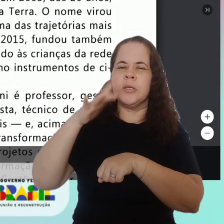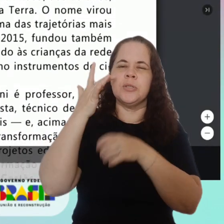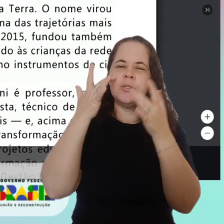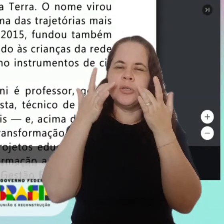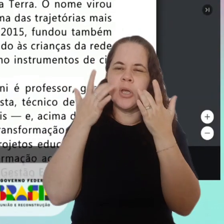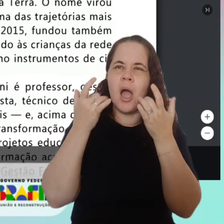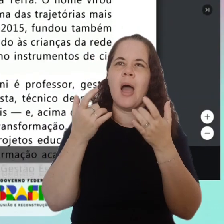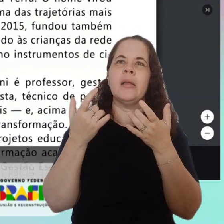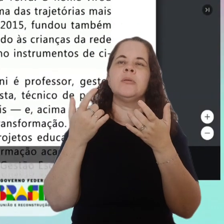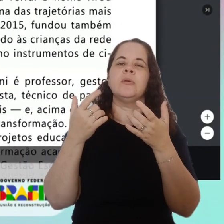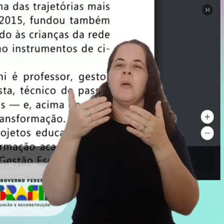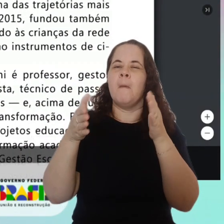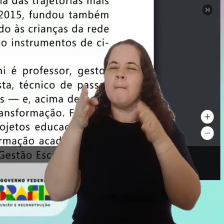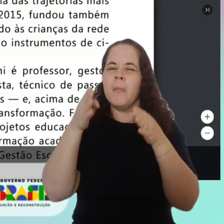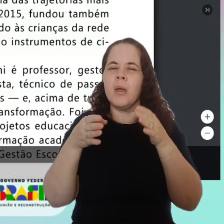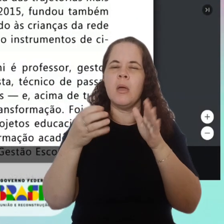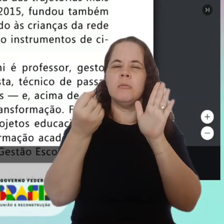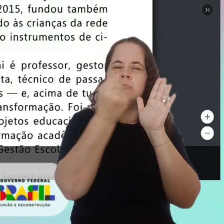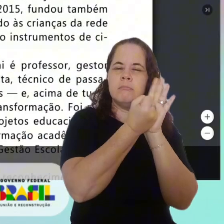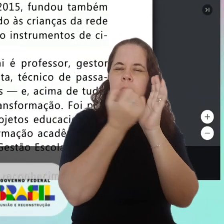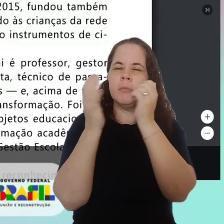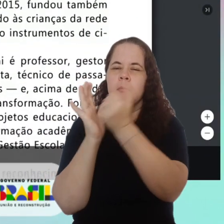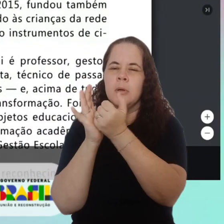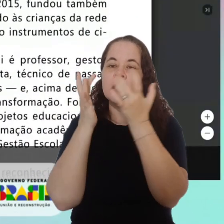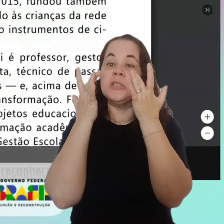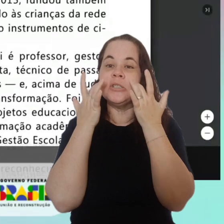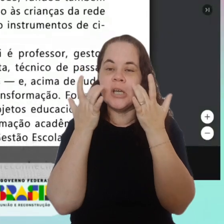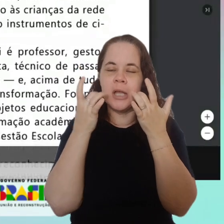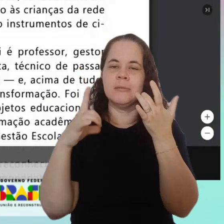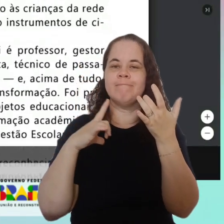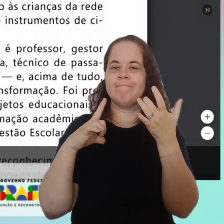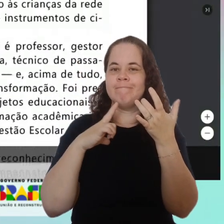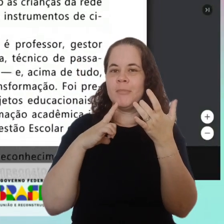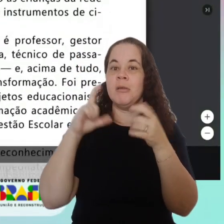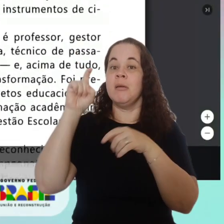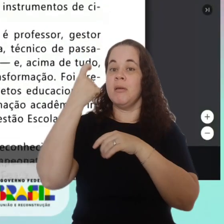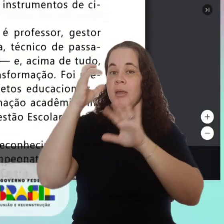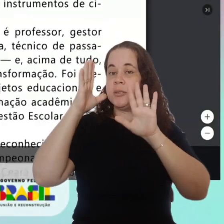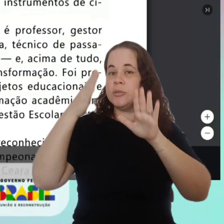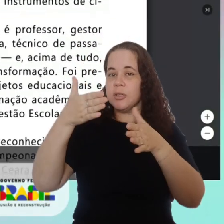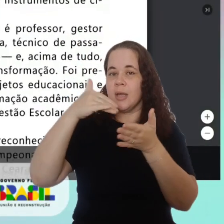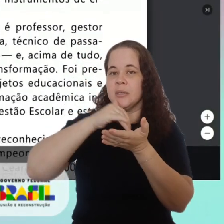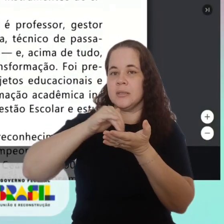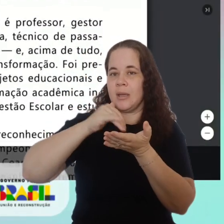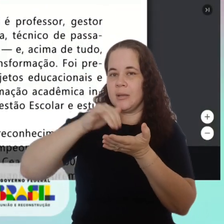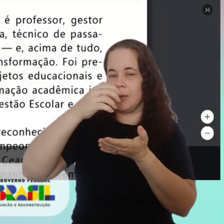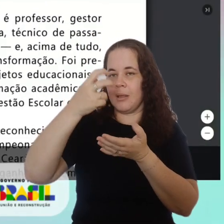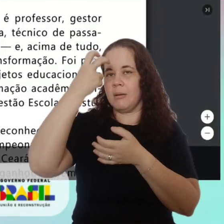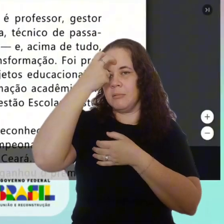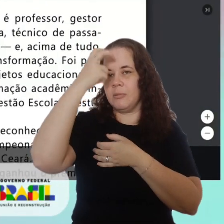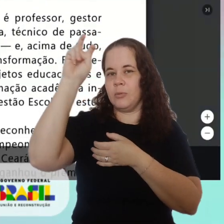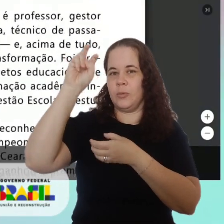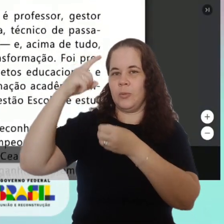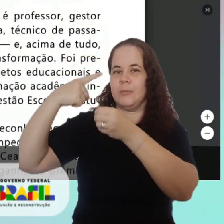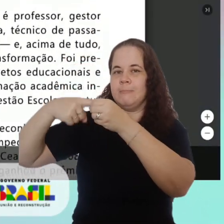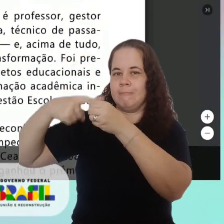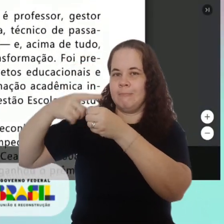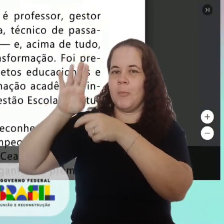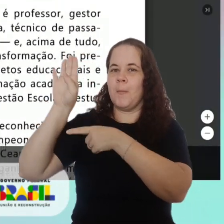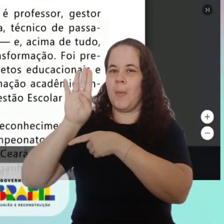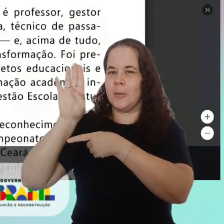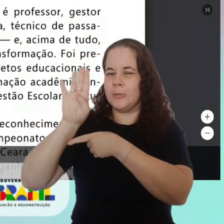Cristo, é um articulado, já foi inclusive secretário do município, secretário de Cultura do município de Baturité em